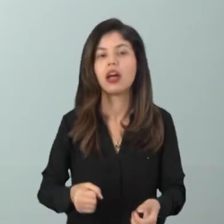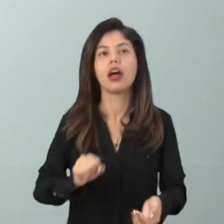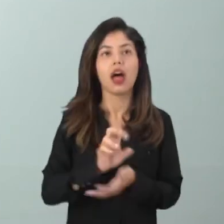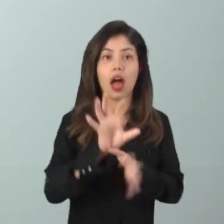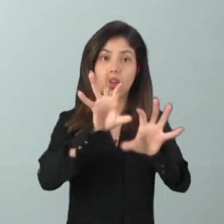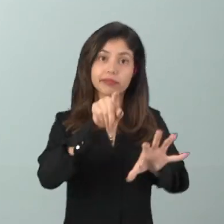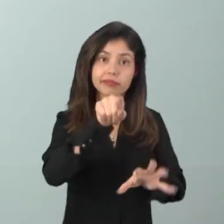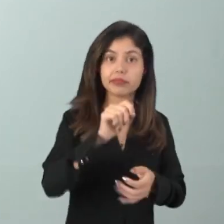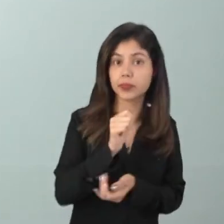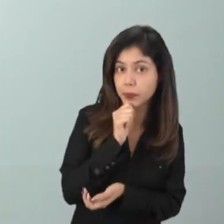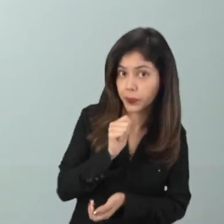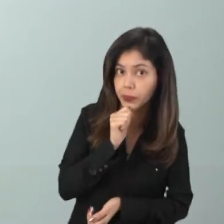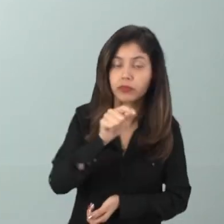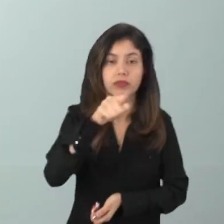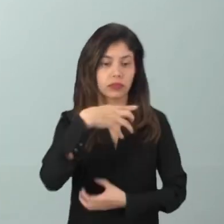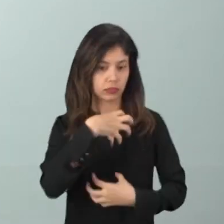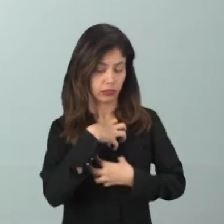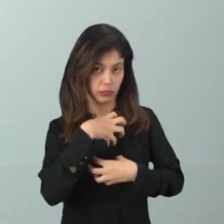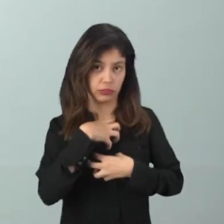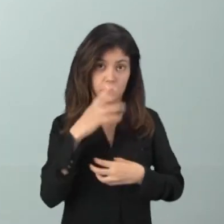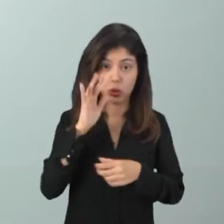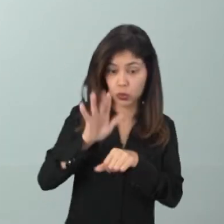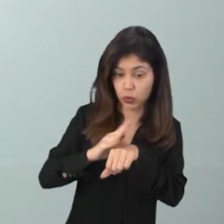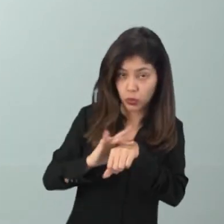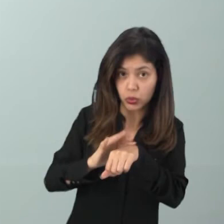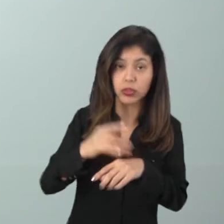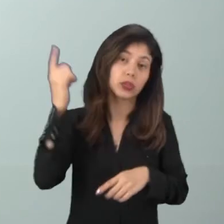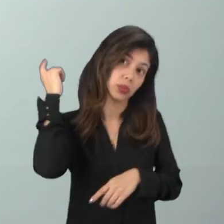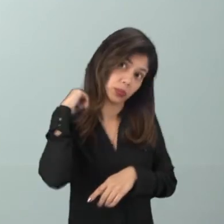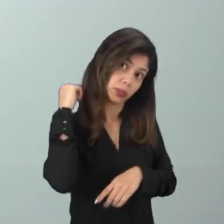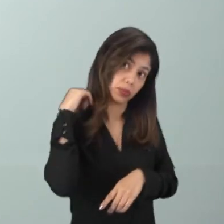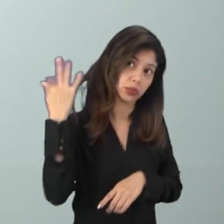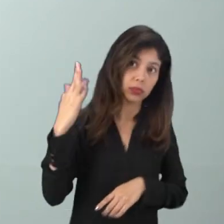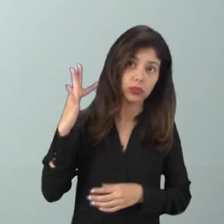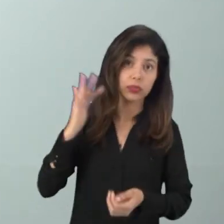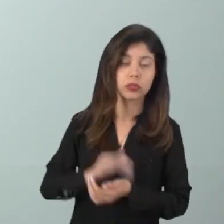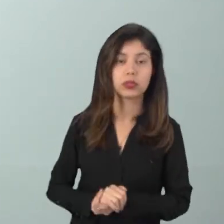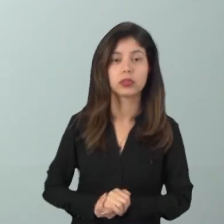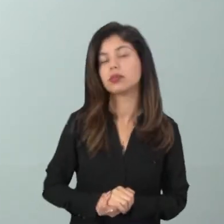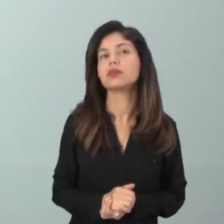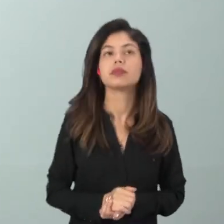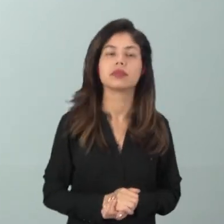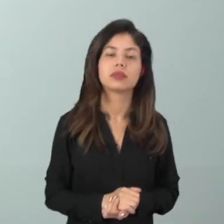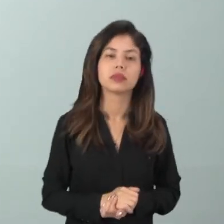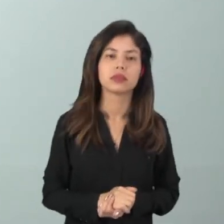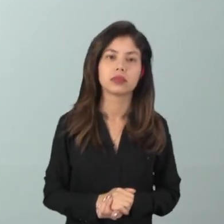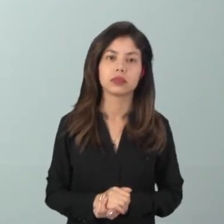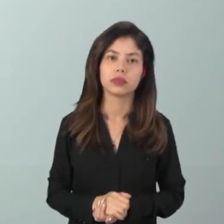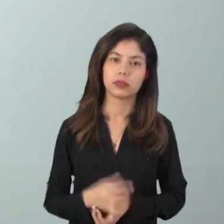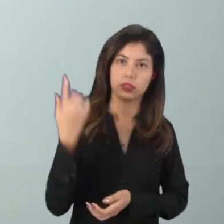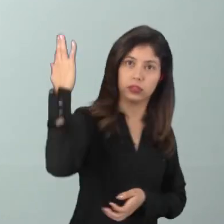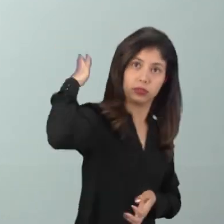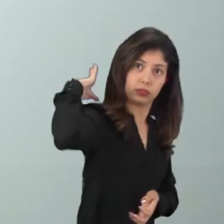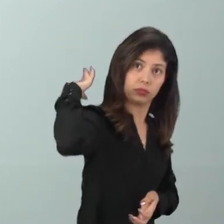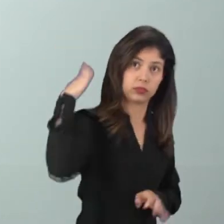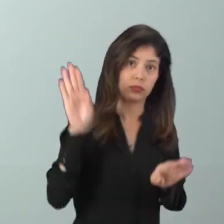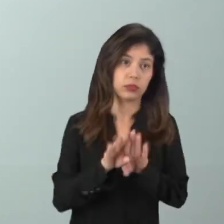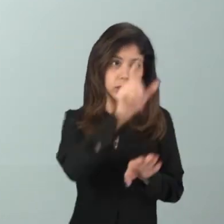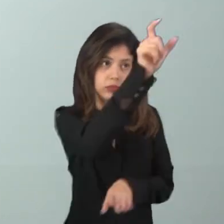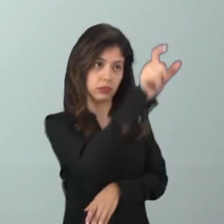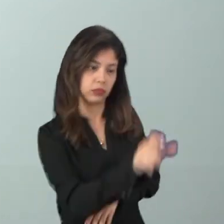que à medida em que você sente dores no pescoço, nessa vértebra e nas costas,